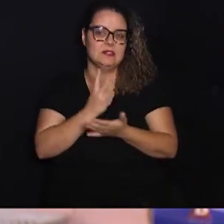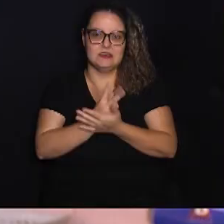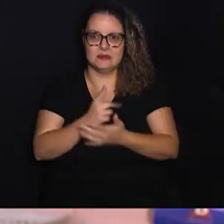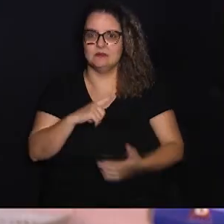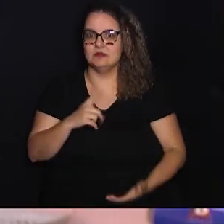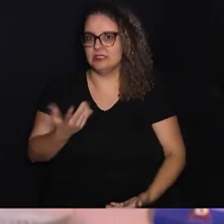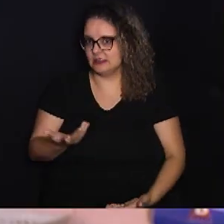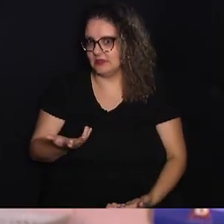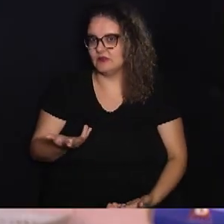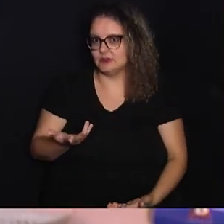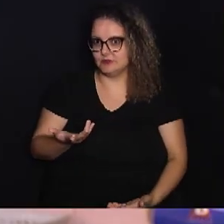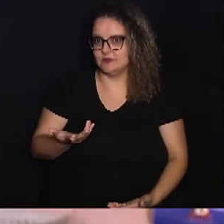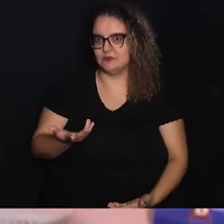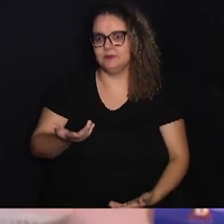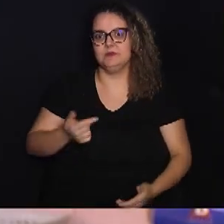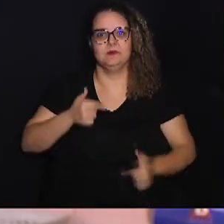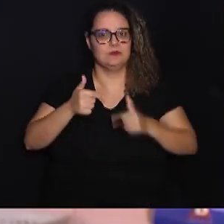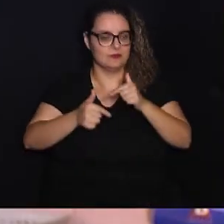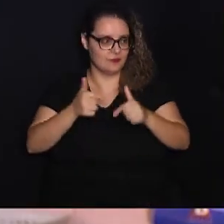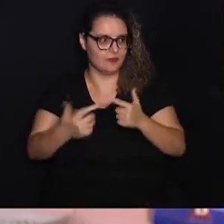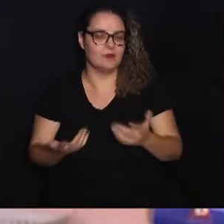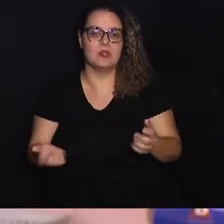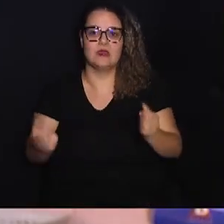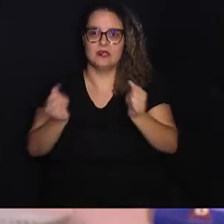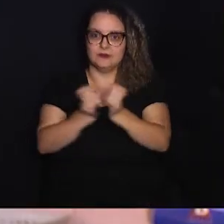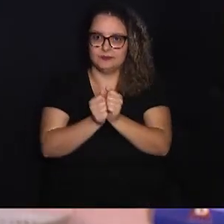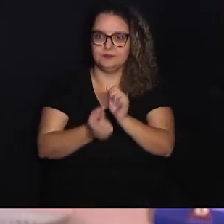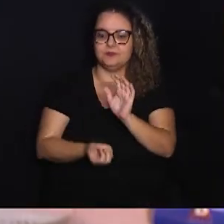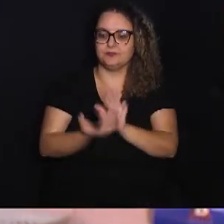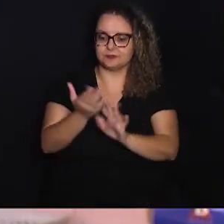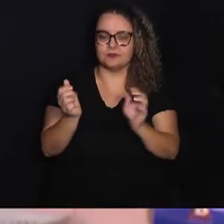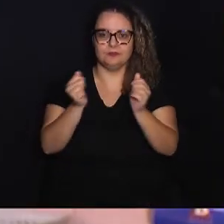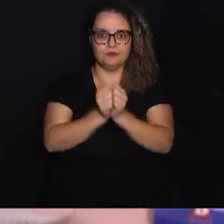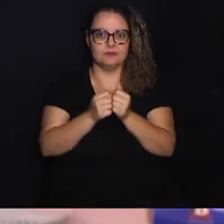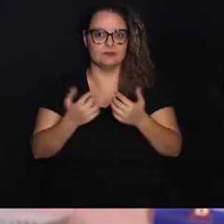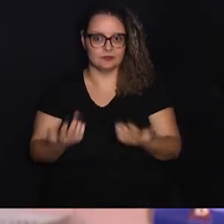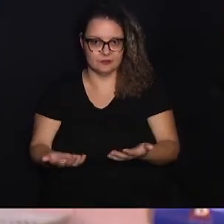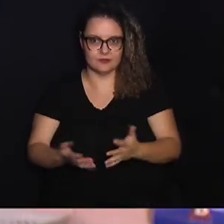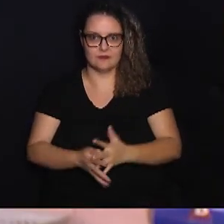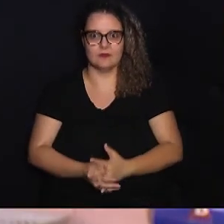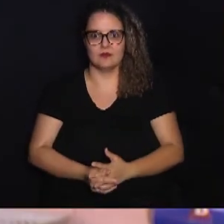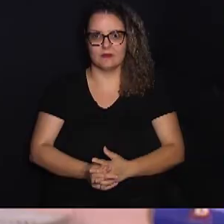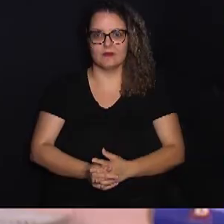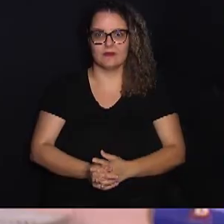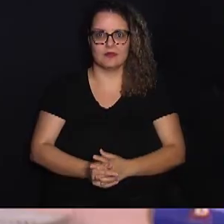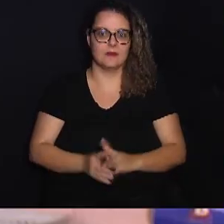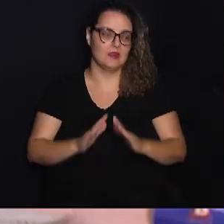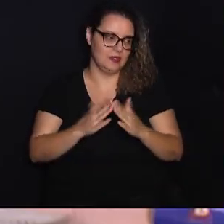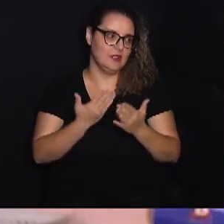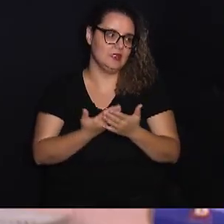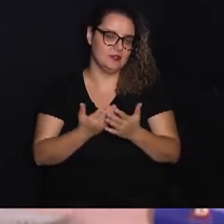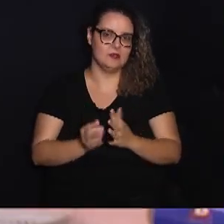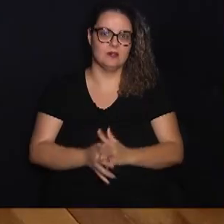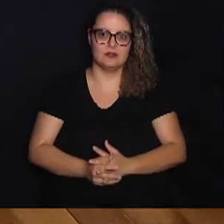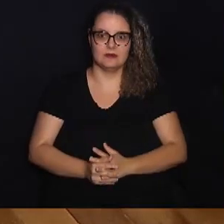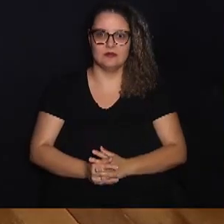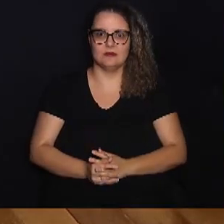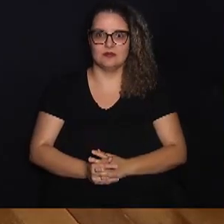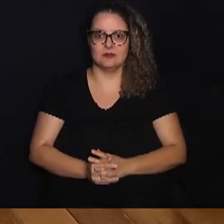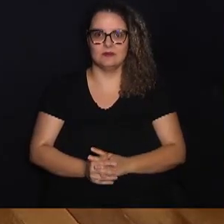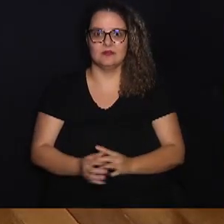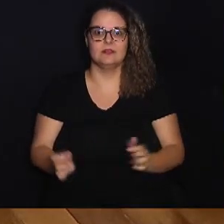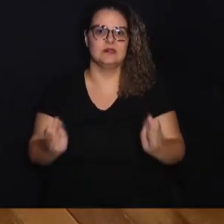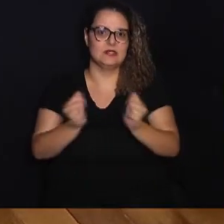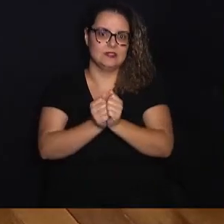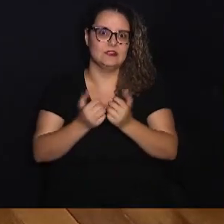de trabalhar, né, junto, de criar junto, né, a escola, né? Então, ela vem